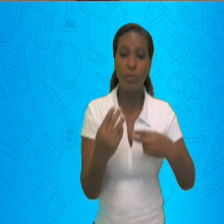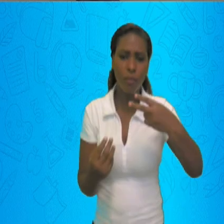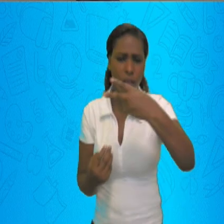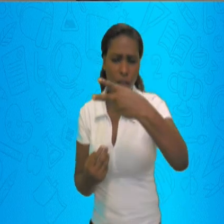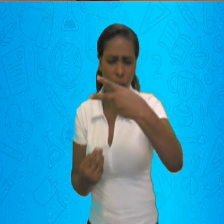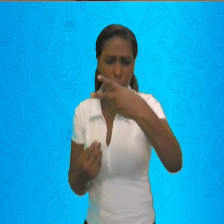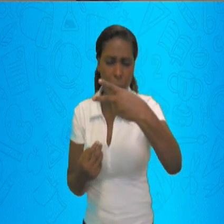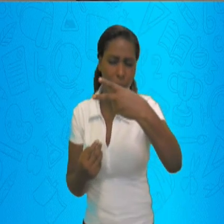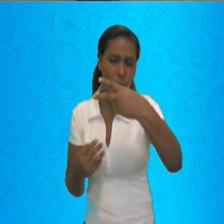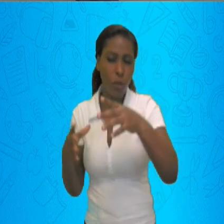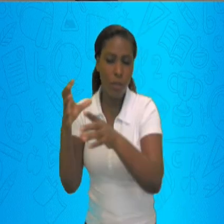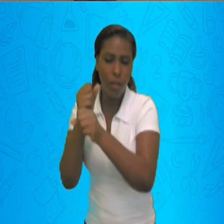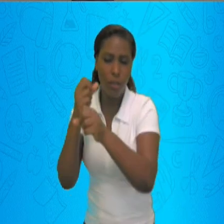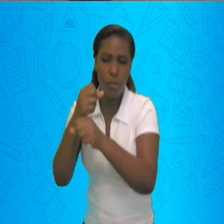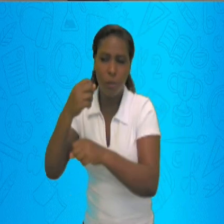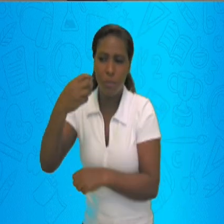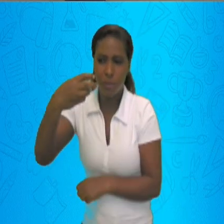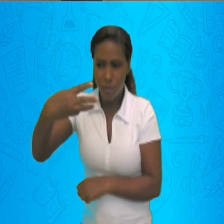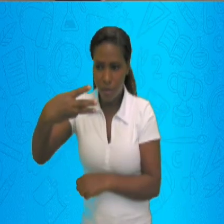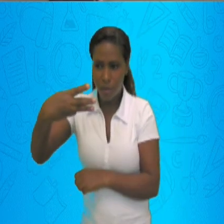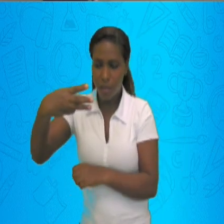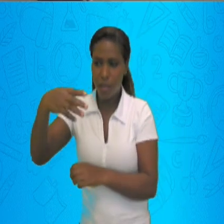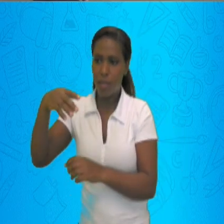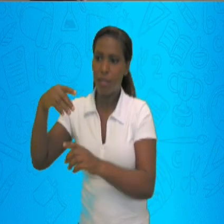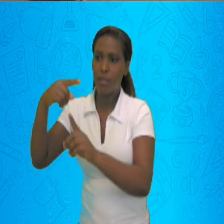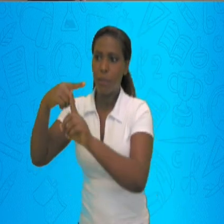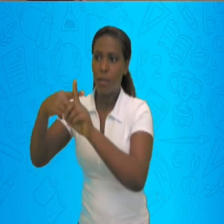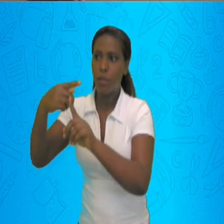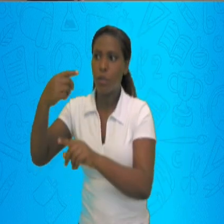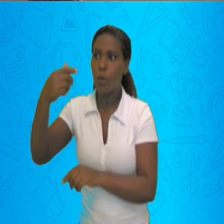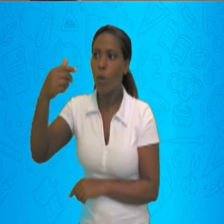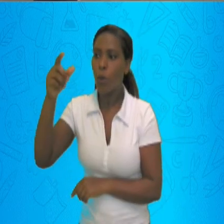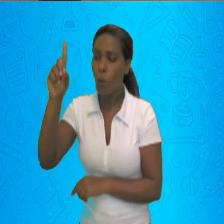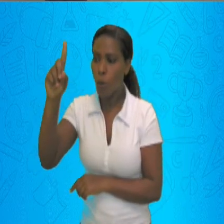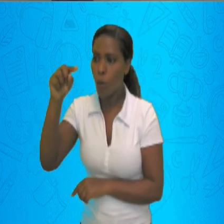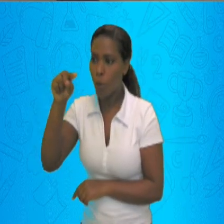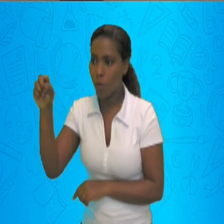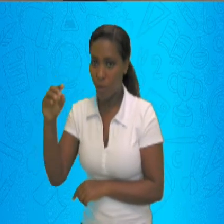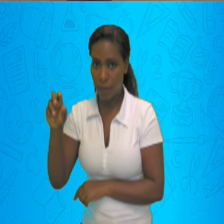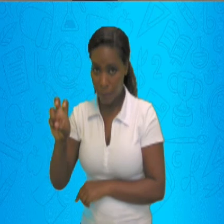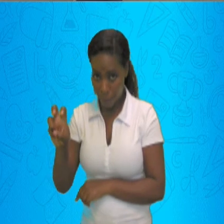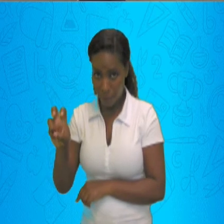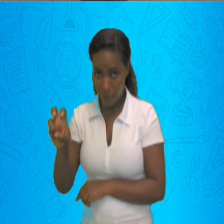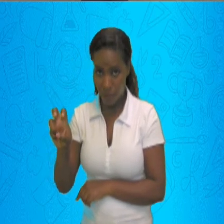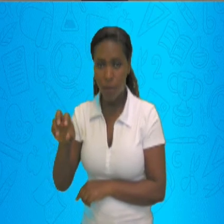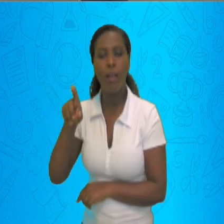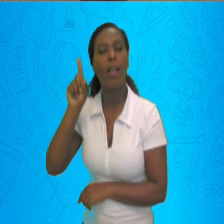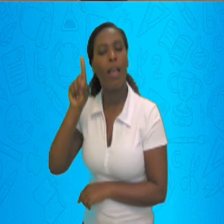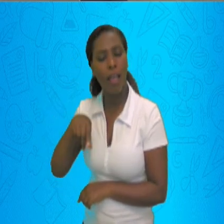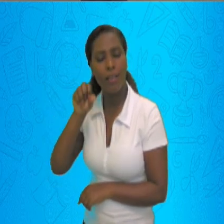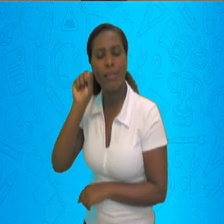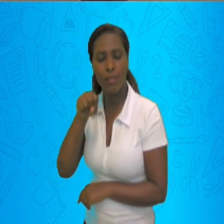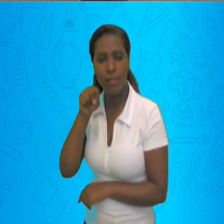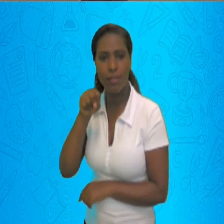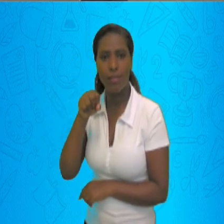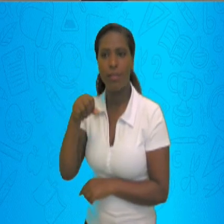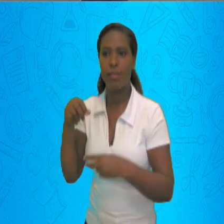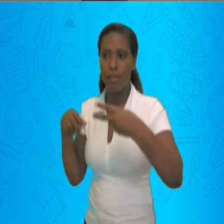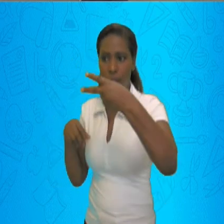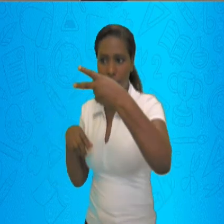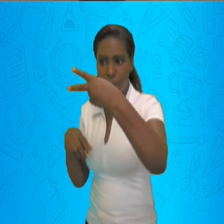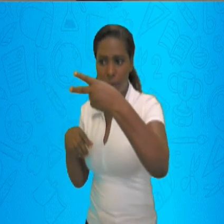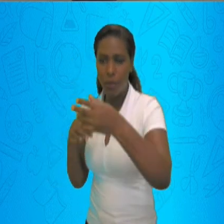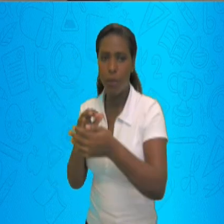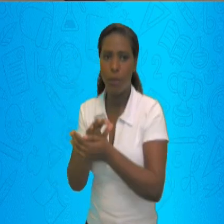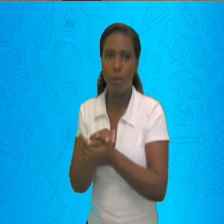de 3 mais 1,5? Sim, vai ser menor. Então, neste caso aqui, eu tenho um